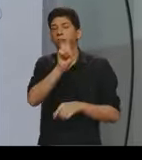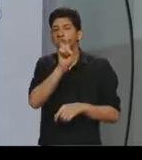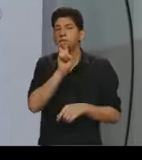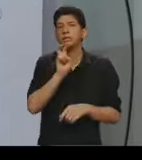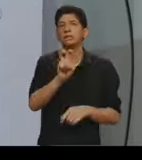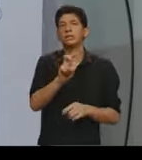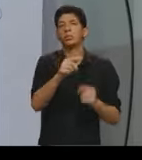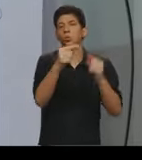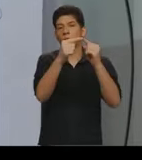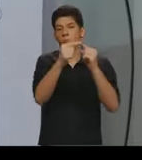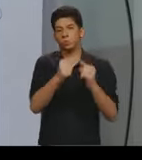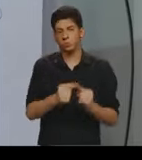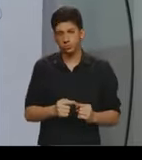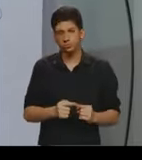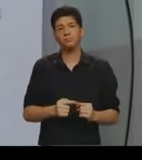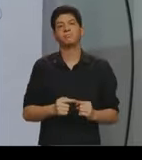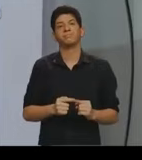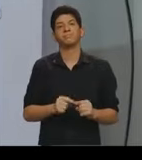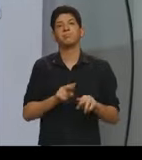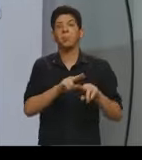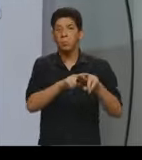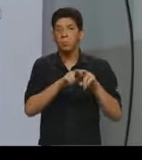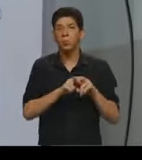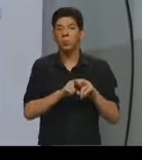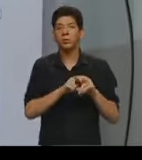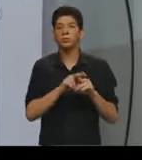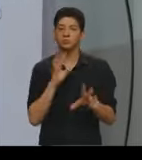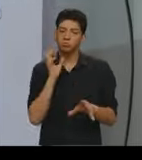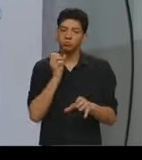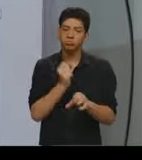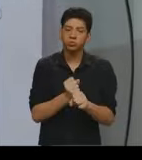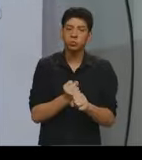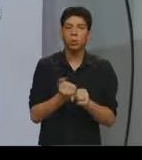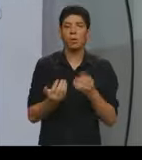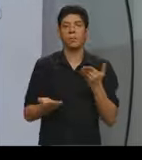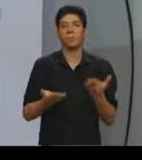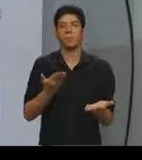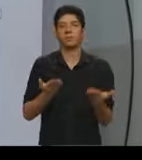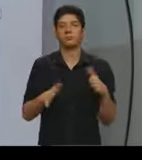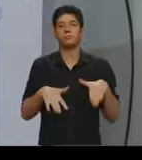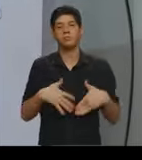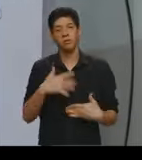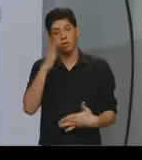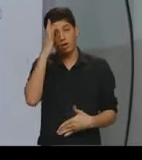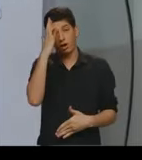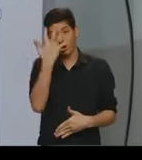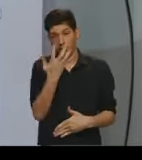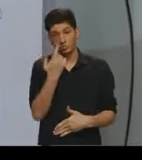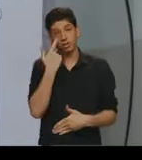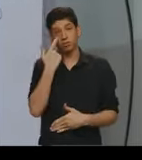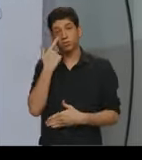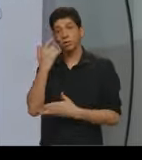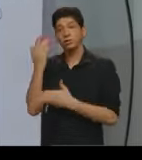parcelas, né? Por isso que a gente soma os pesos. Aí, resolvendo isso aqui,